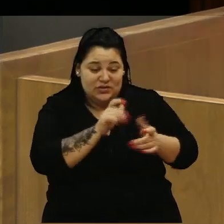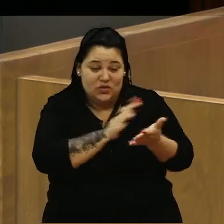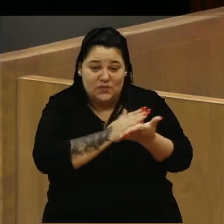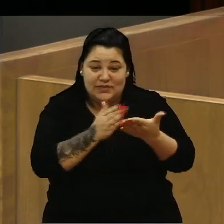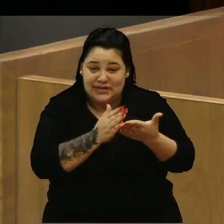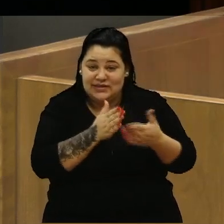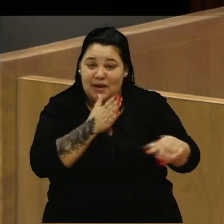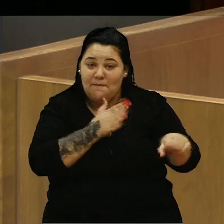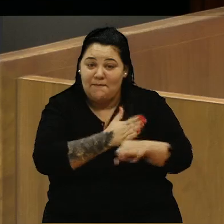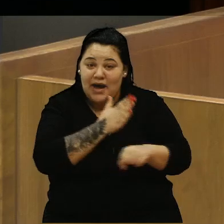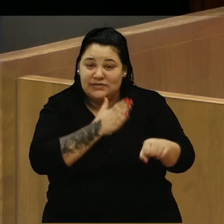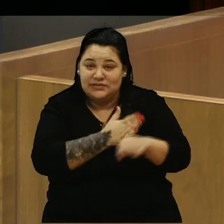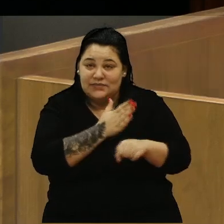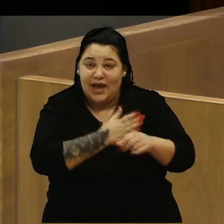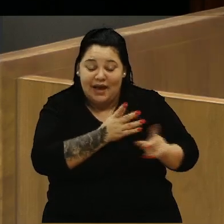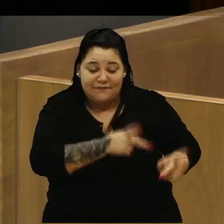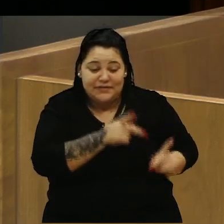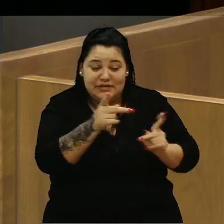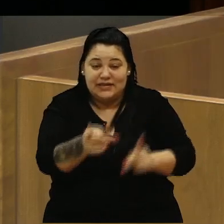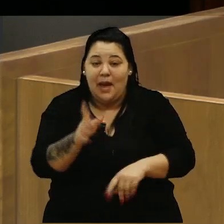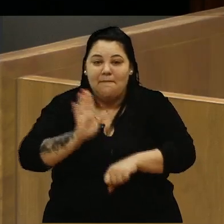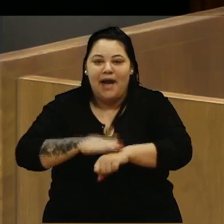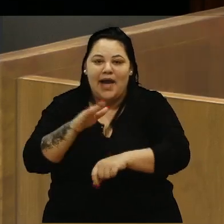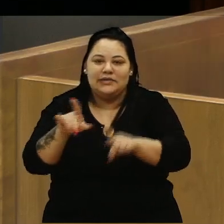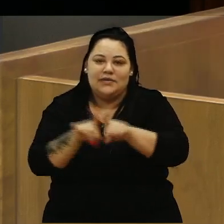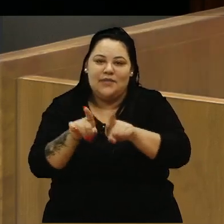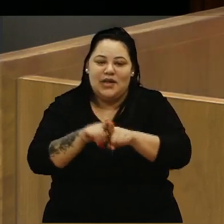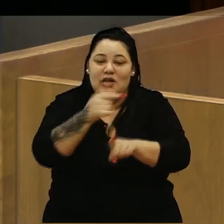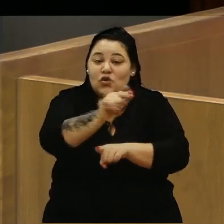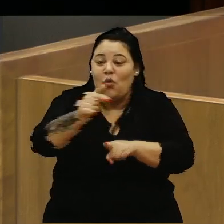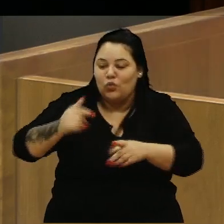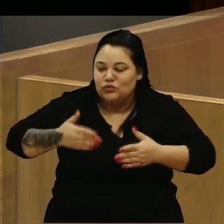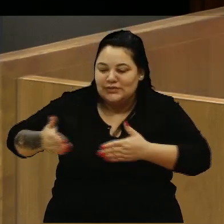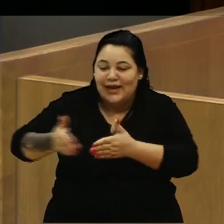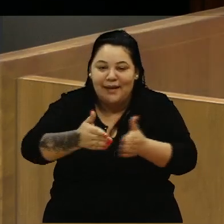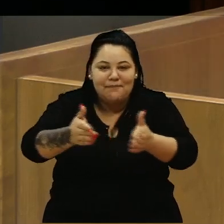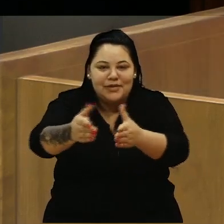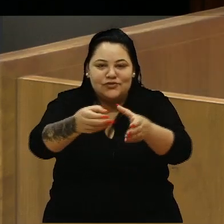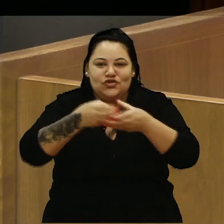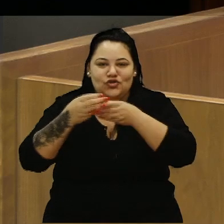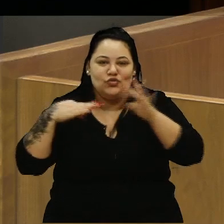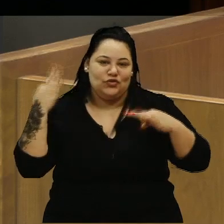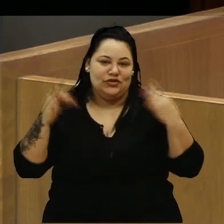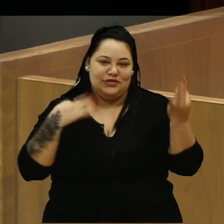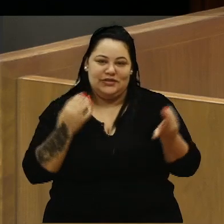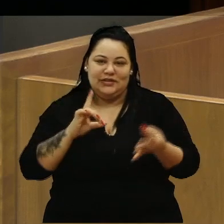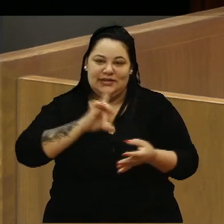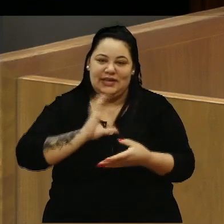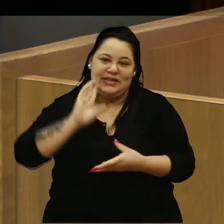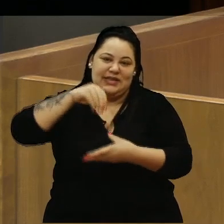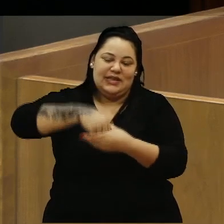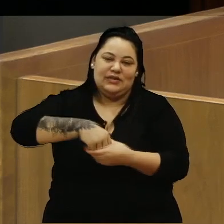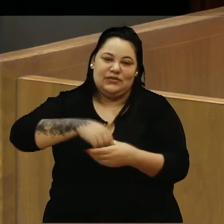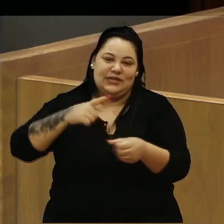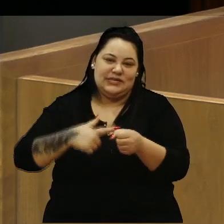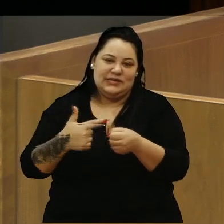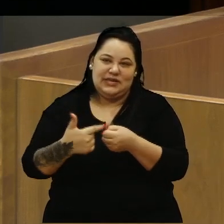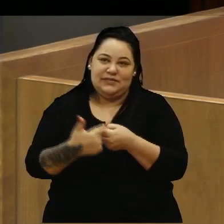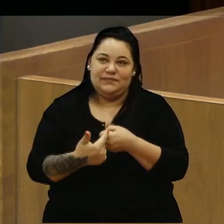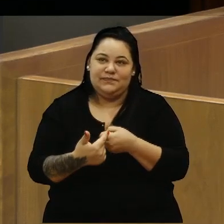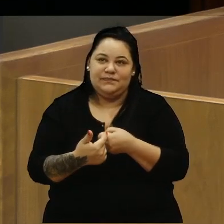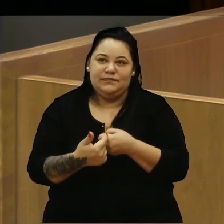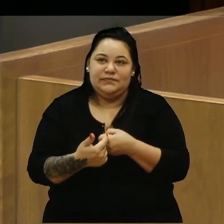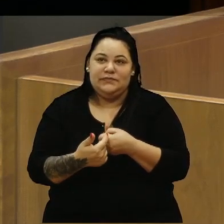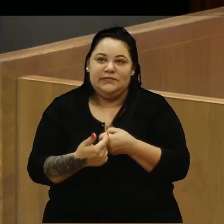a frequentar o Vale Trentino e tantos outros roteiros turísticos que temos na cidade. Se